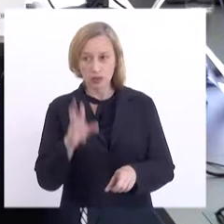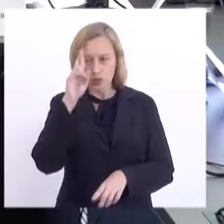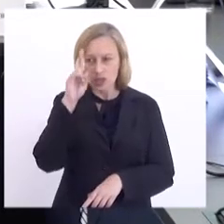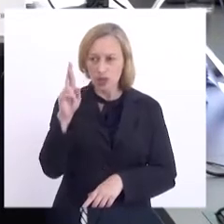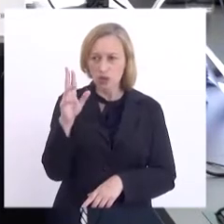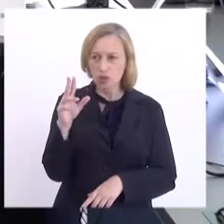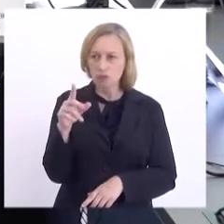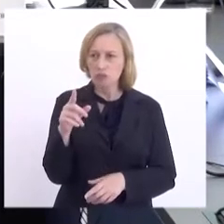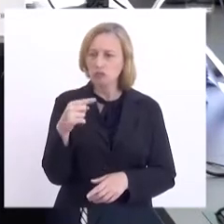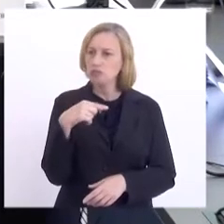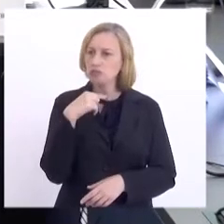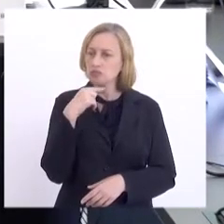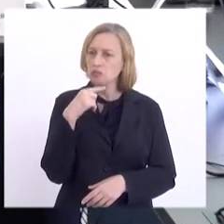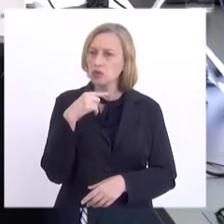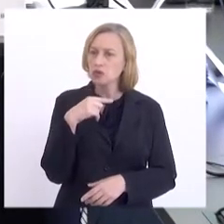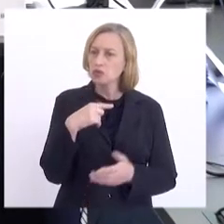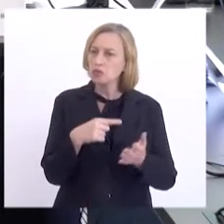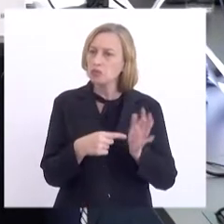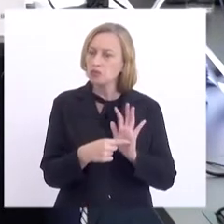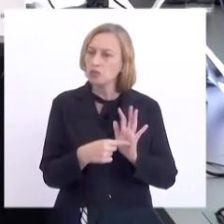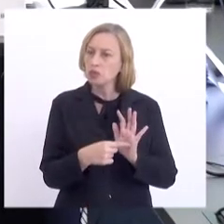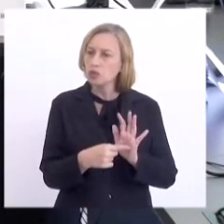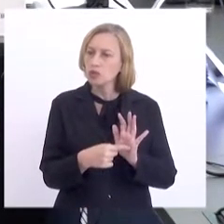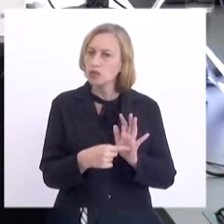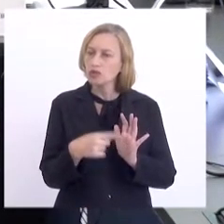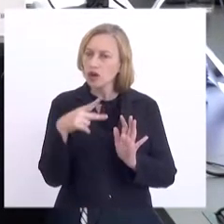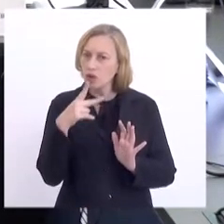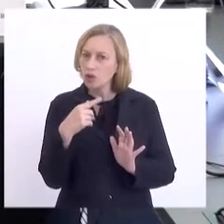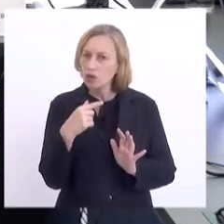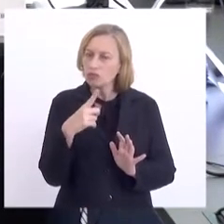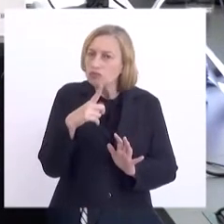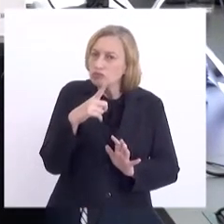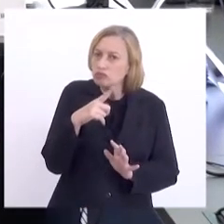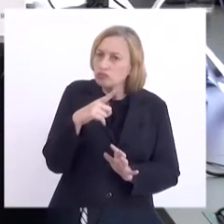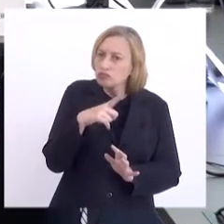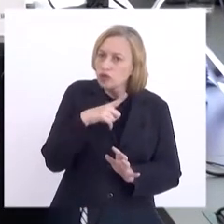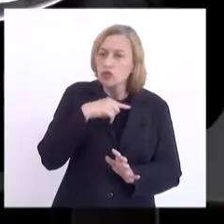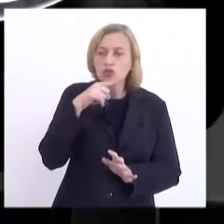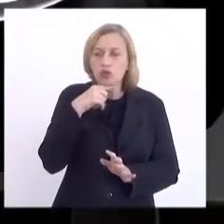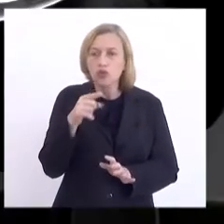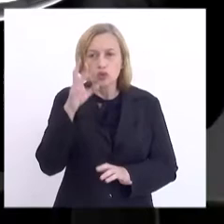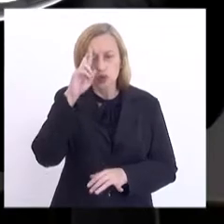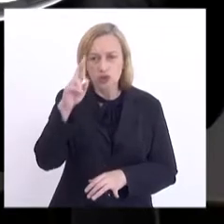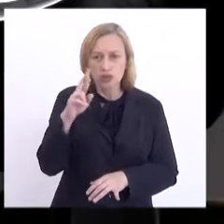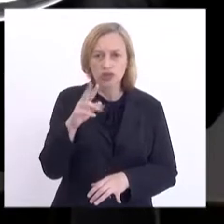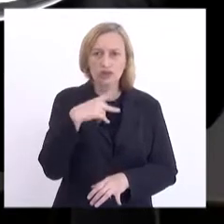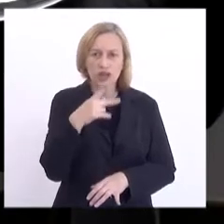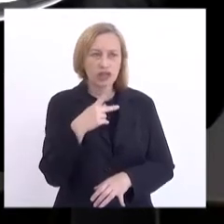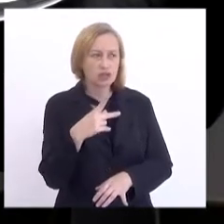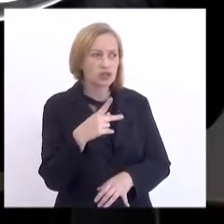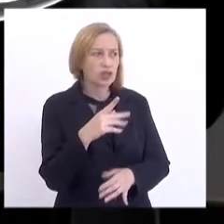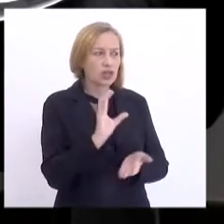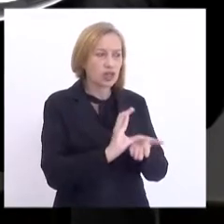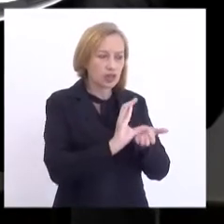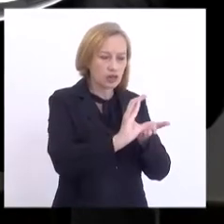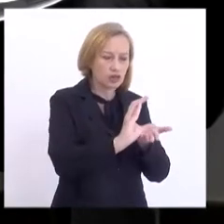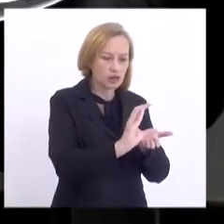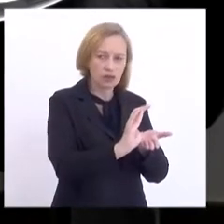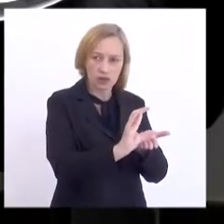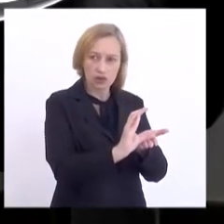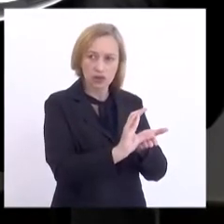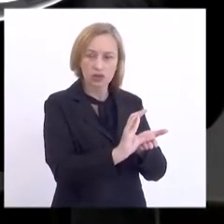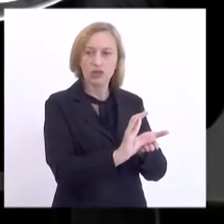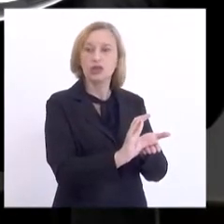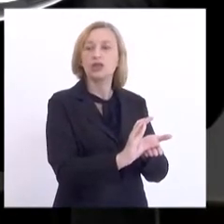senhor me gerou uma dúvida então solta me dizendo que a fonte CEDAE de